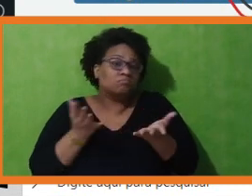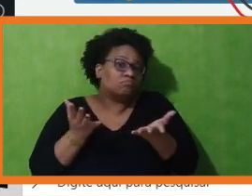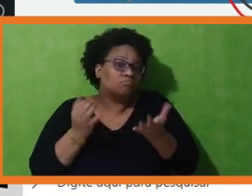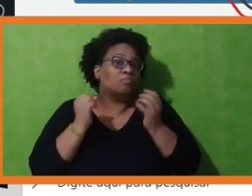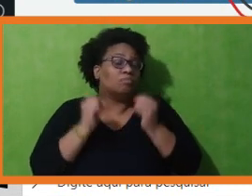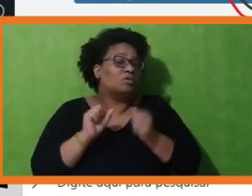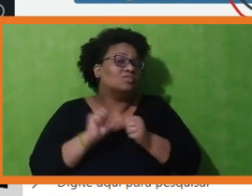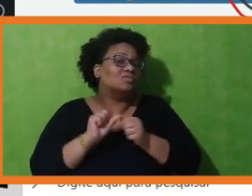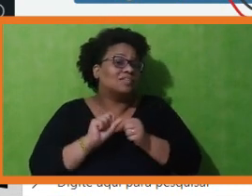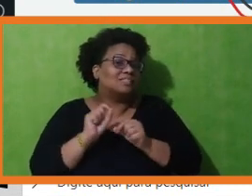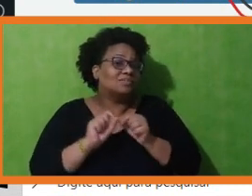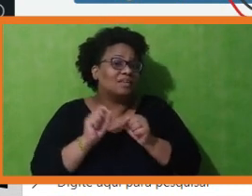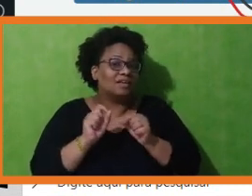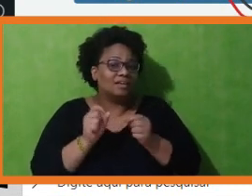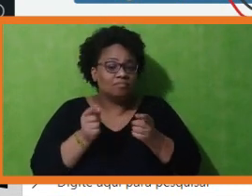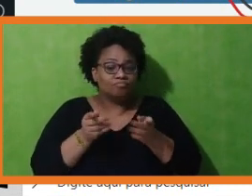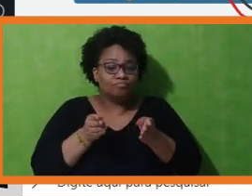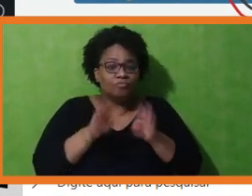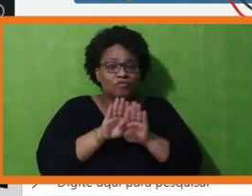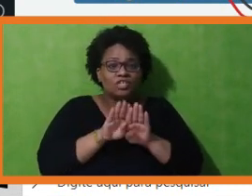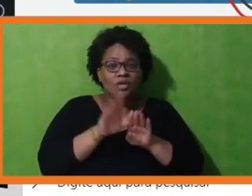desse if, eu posso simplesmente